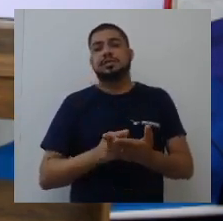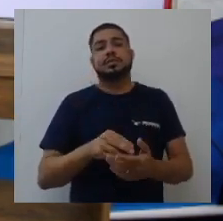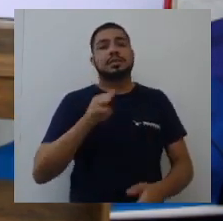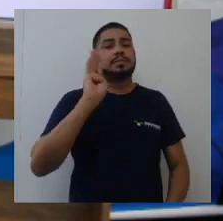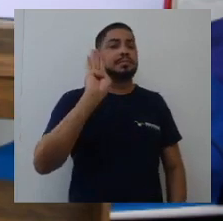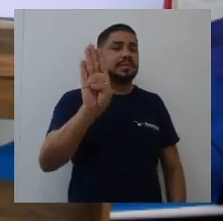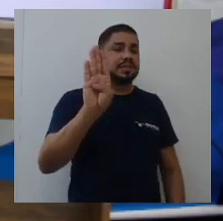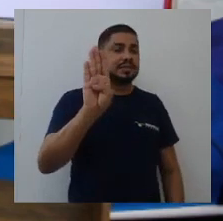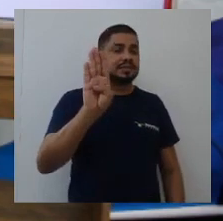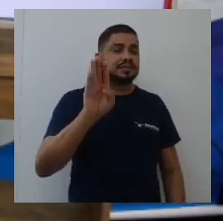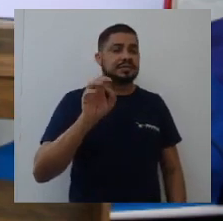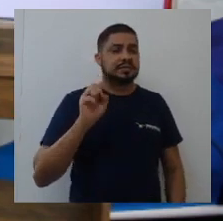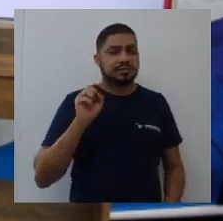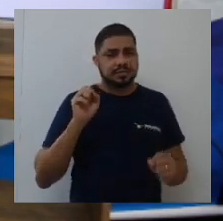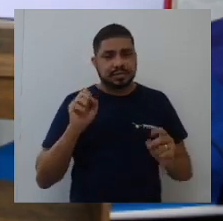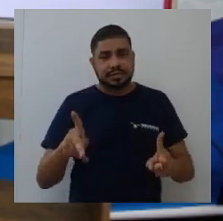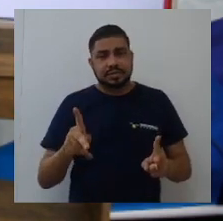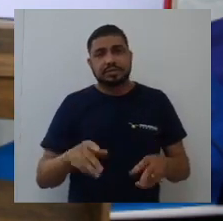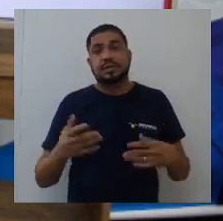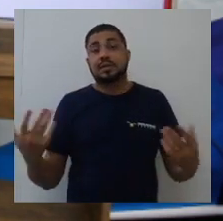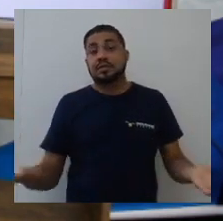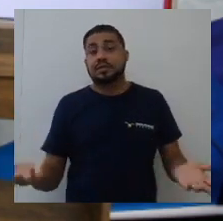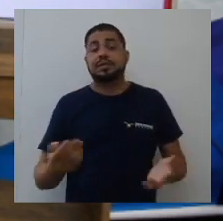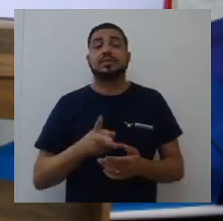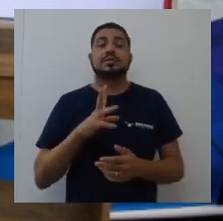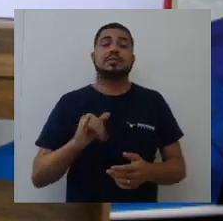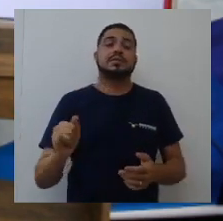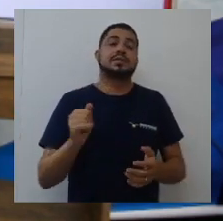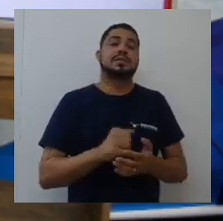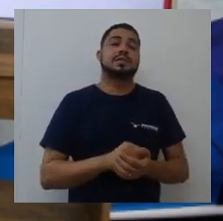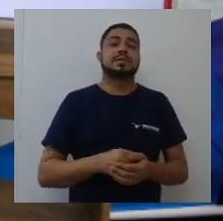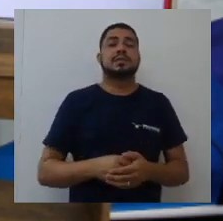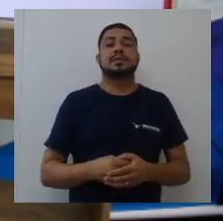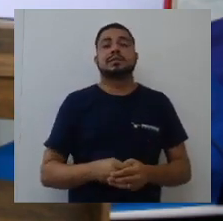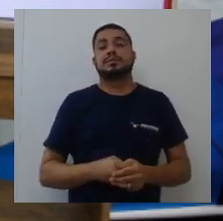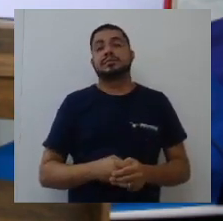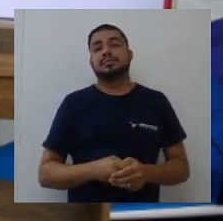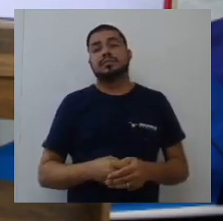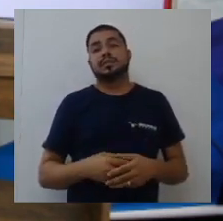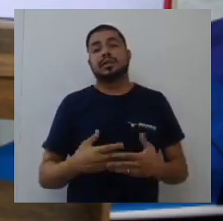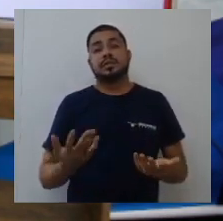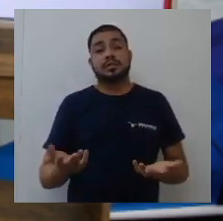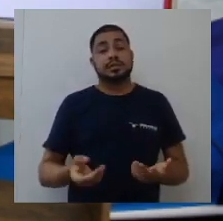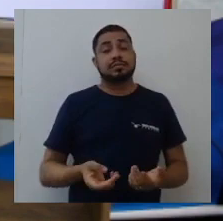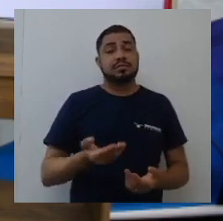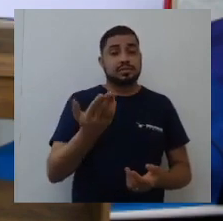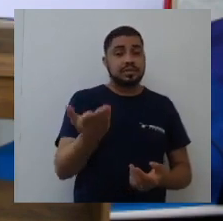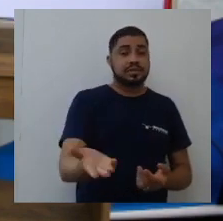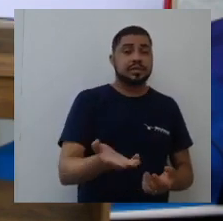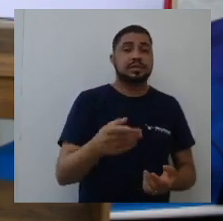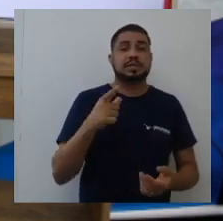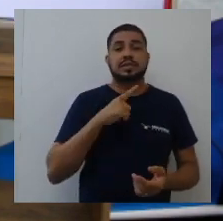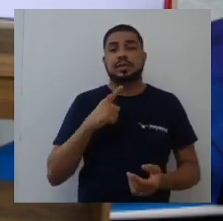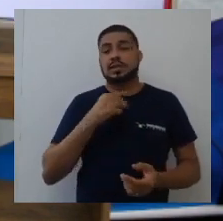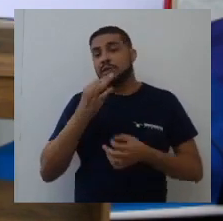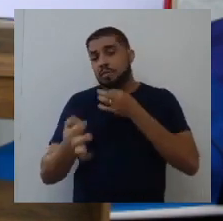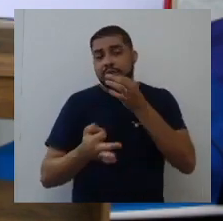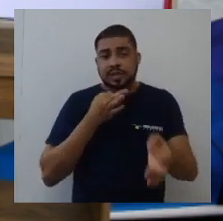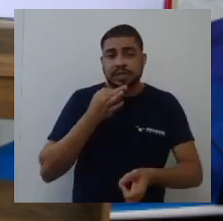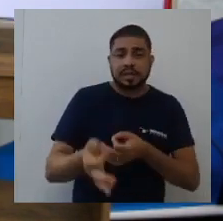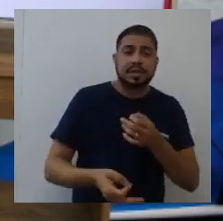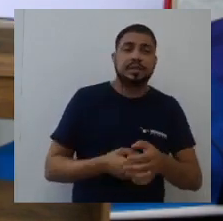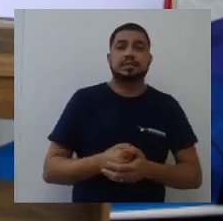B, beleza? Tranquilo, gente? E aí a gente vai deixar com você agora, você que tem comentários para fazer